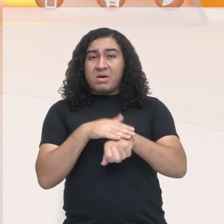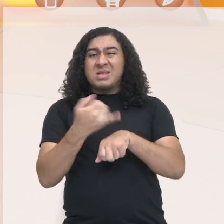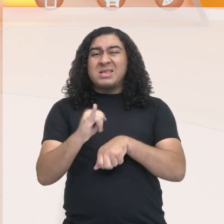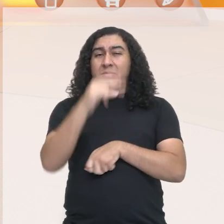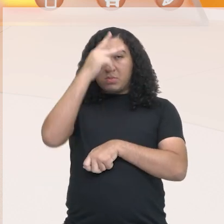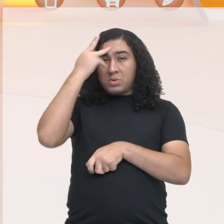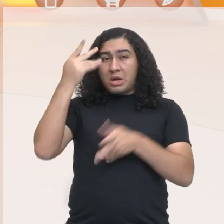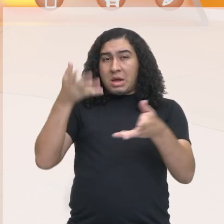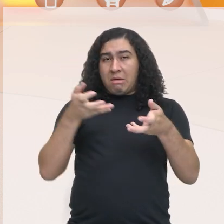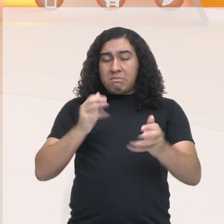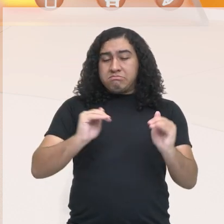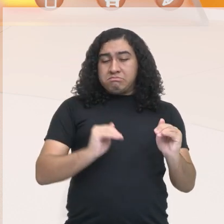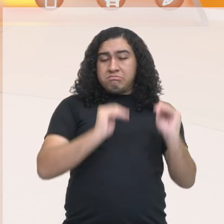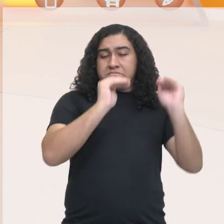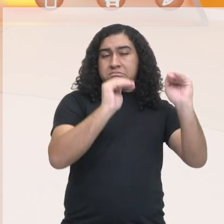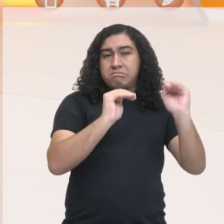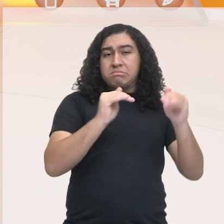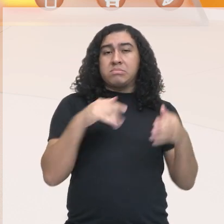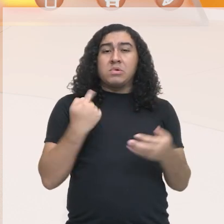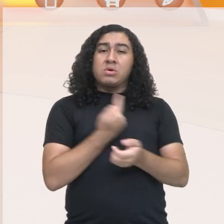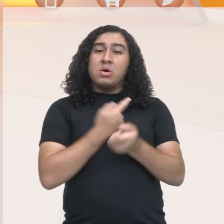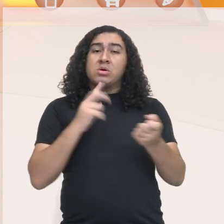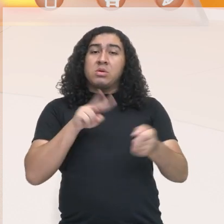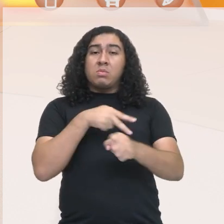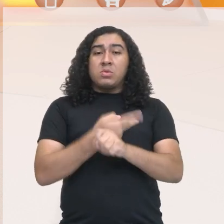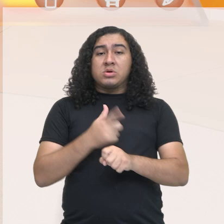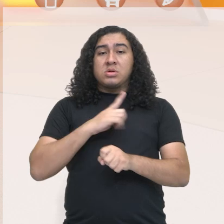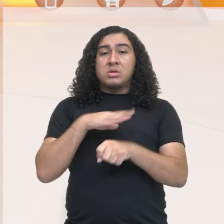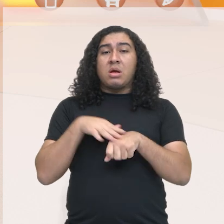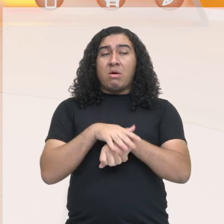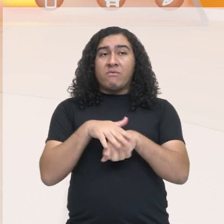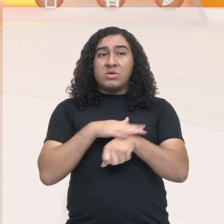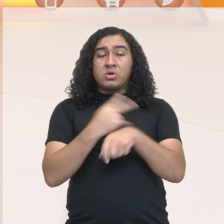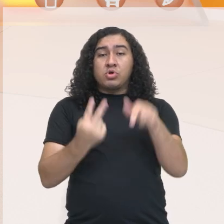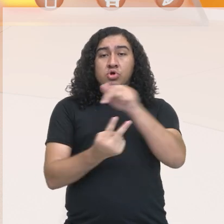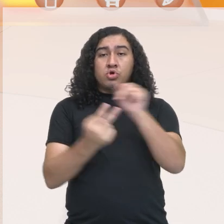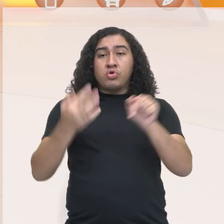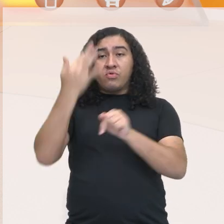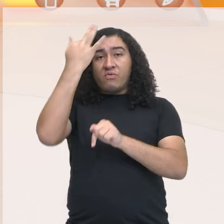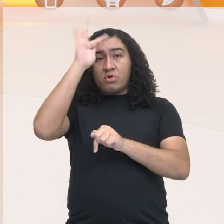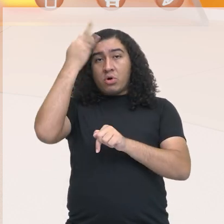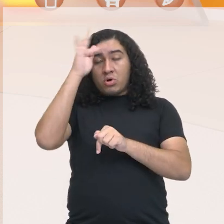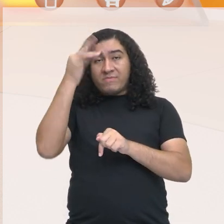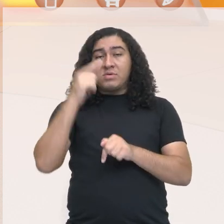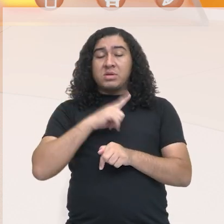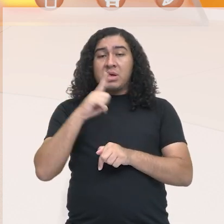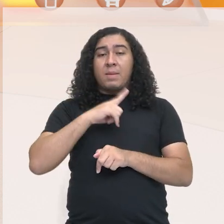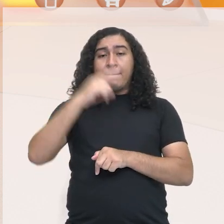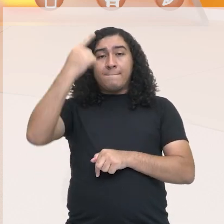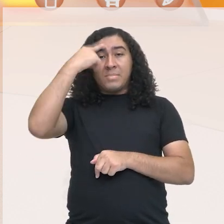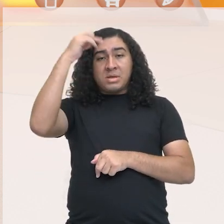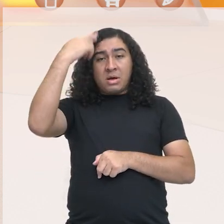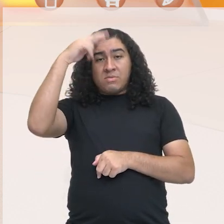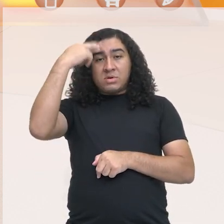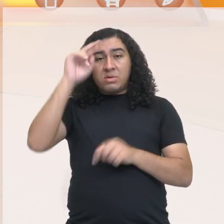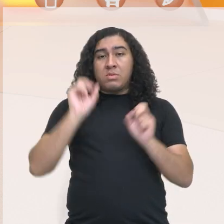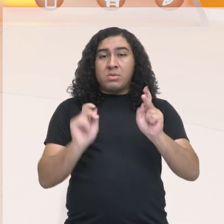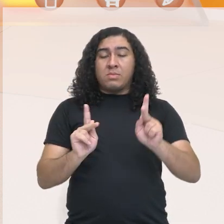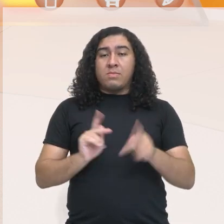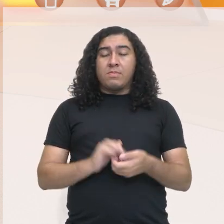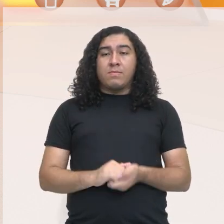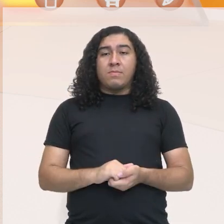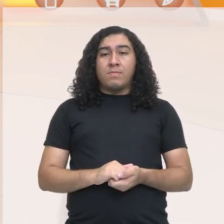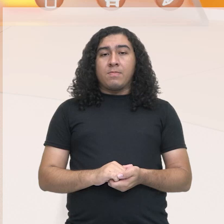de fato, nós vamos já conversar aqui, nós vamos trazer dois filósofos bem interessantes que vão fazer essas reflexões para nós aí, tá